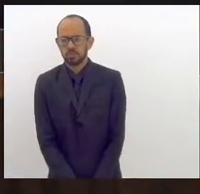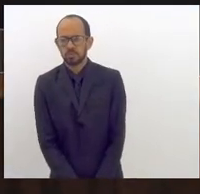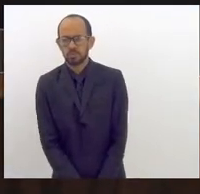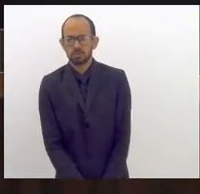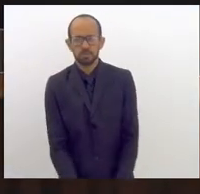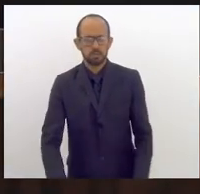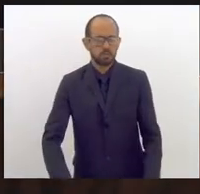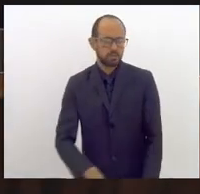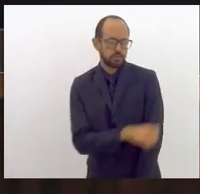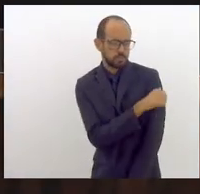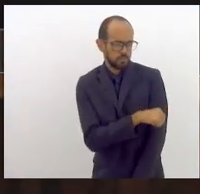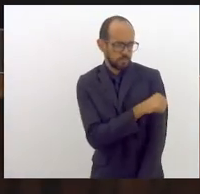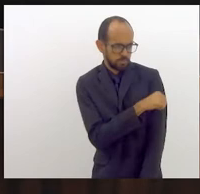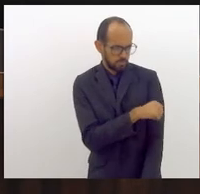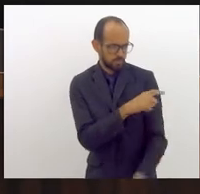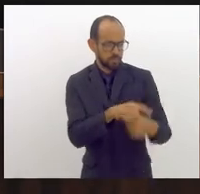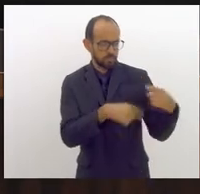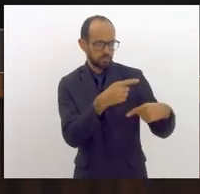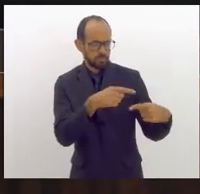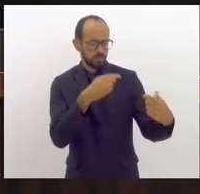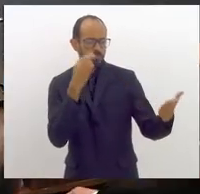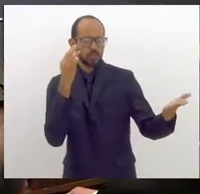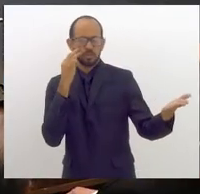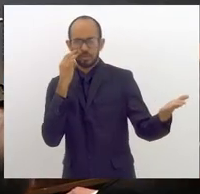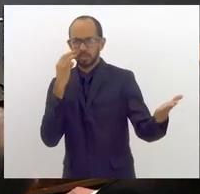cada enfermeira em seguida waldeck